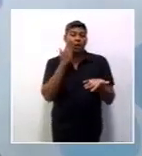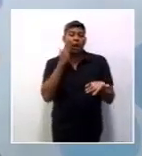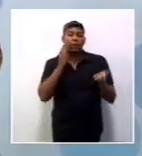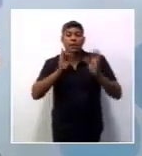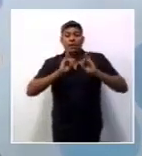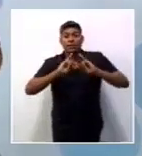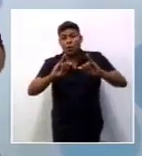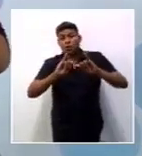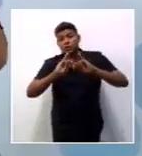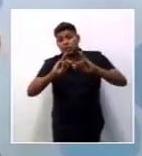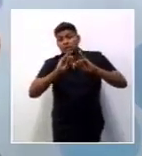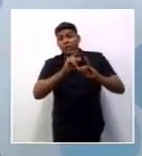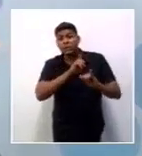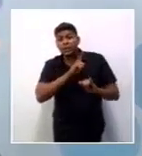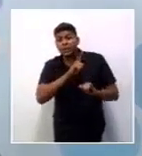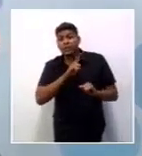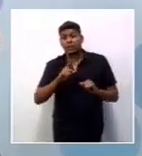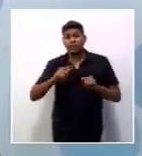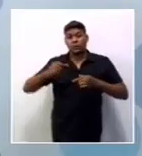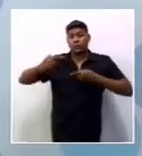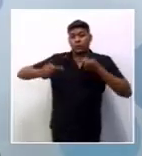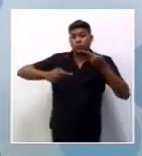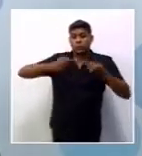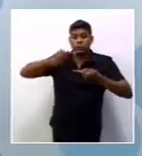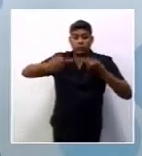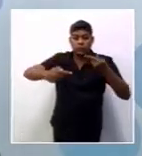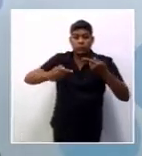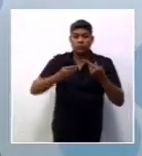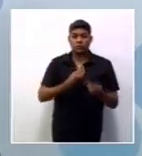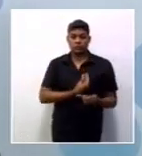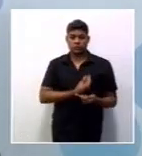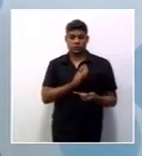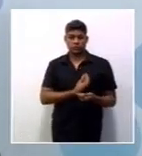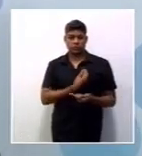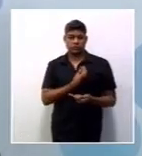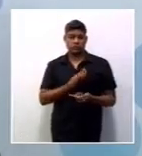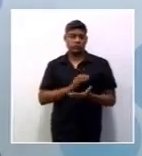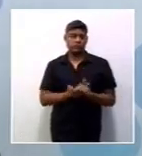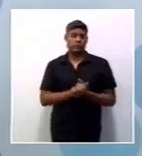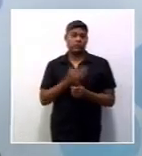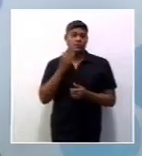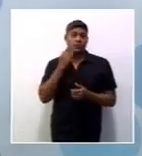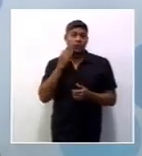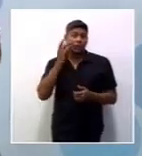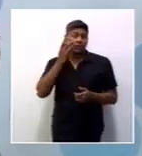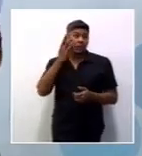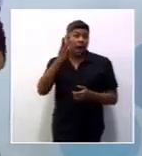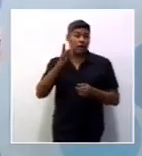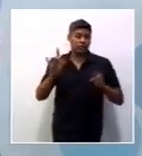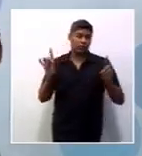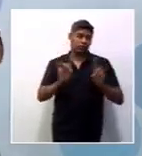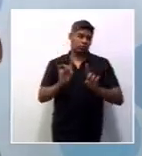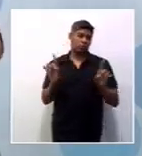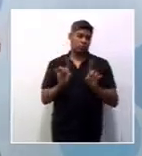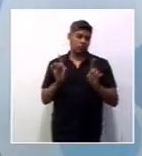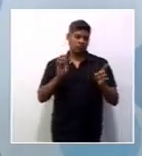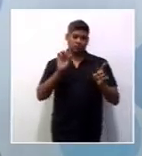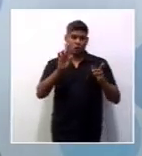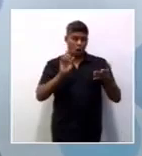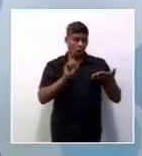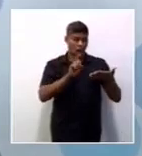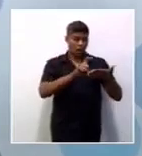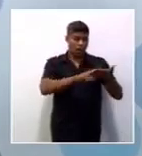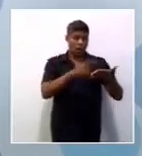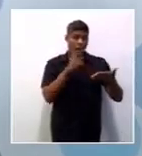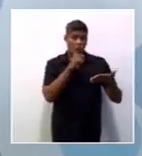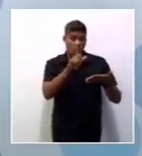notícia que você teve, ela gerou uma deturpação daquilo que realmente é, né? Que não é tão fácil assim, não é só você clicar lá e você já